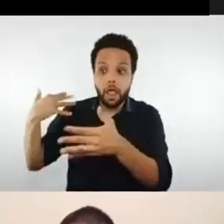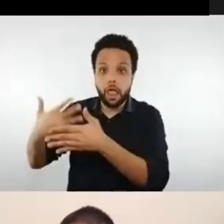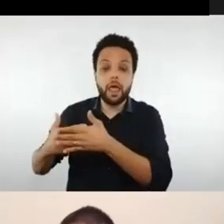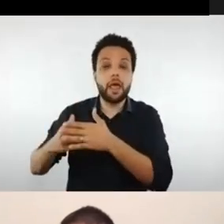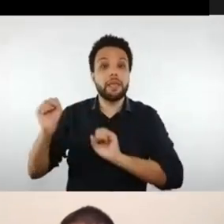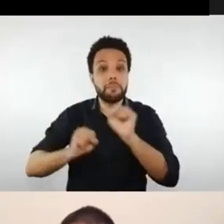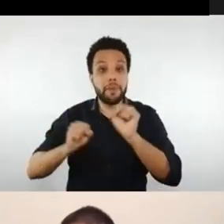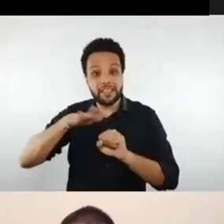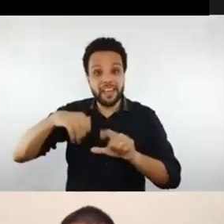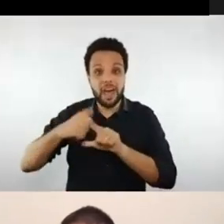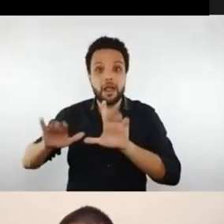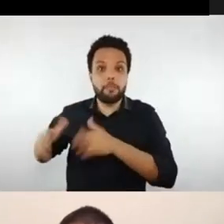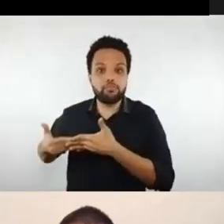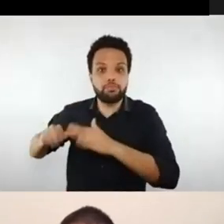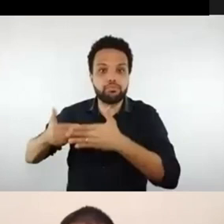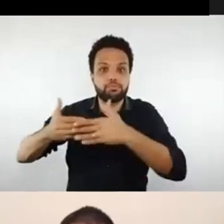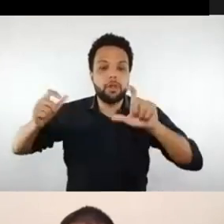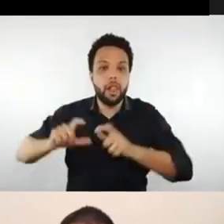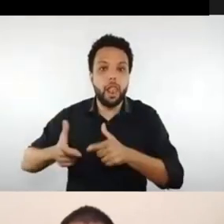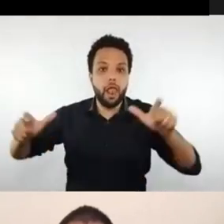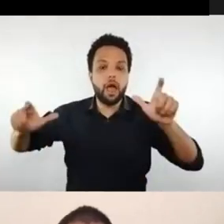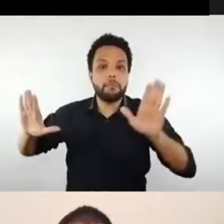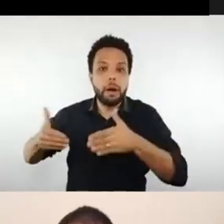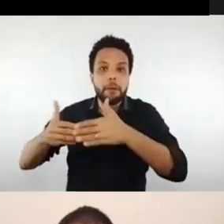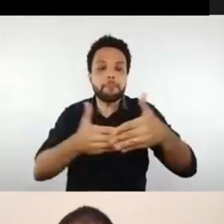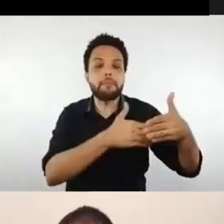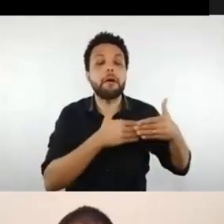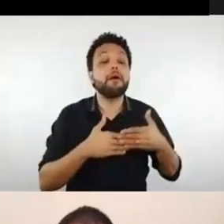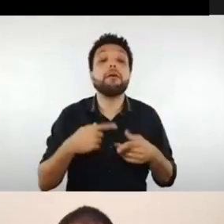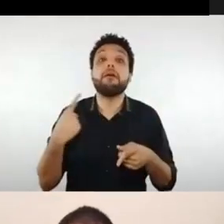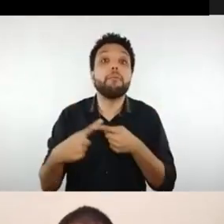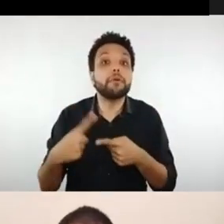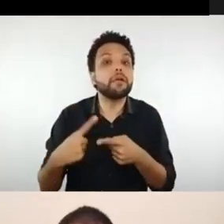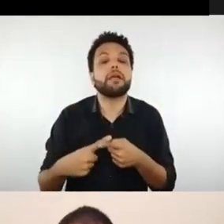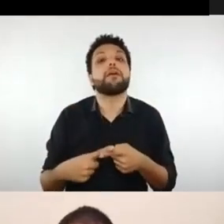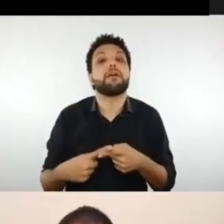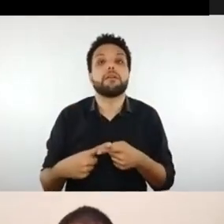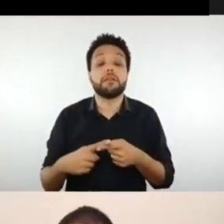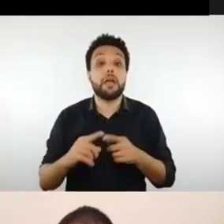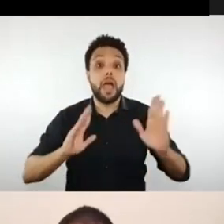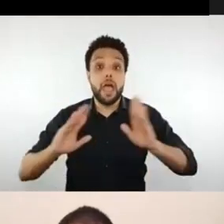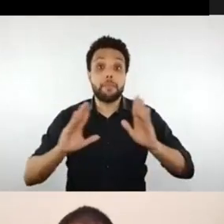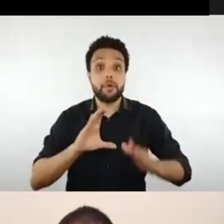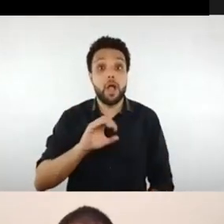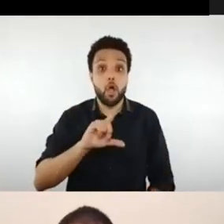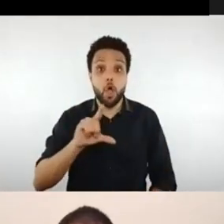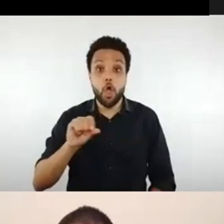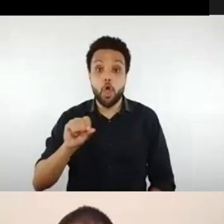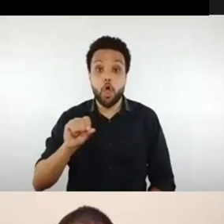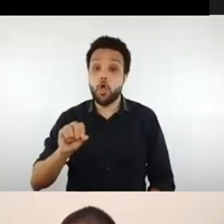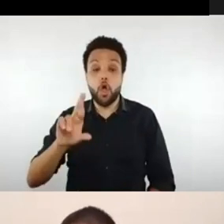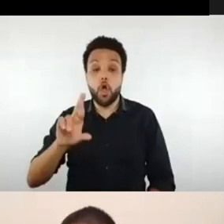Então, assim, a crise, ela não tem comparação, né? Nem na época do Collor a gente viveu o que a gente